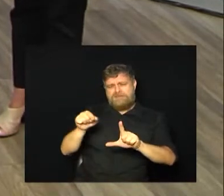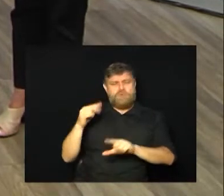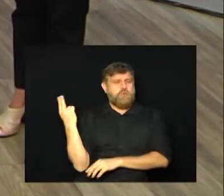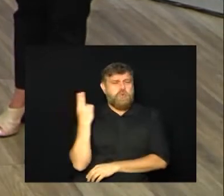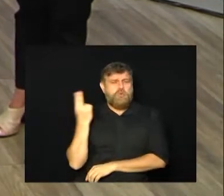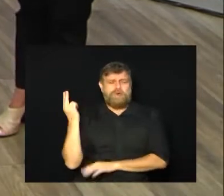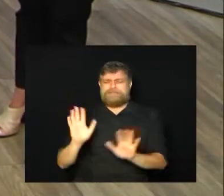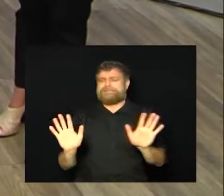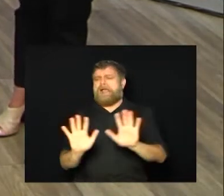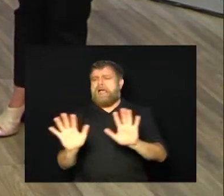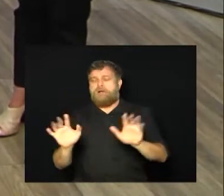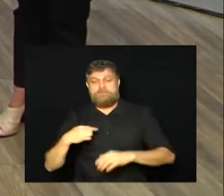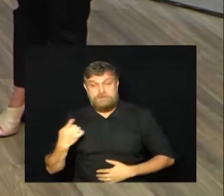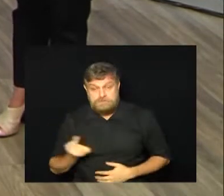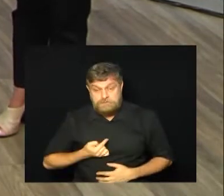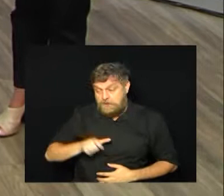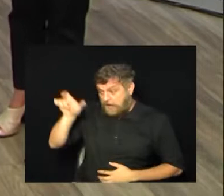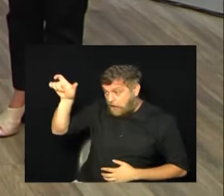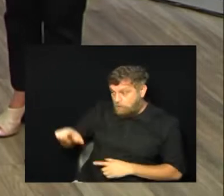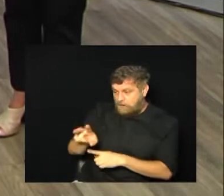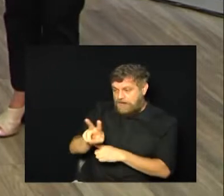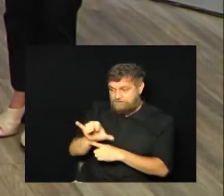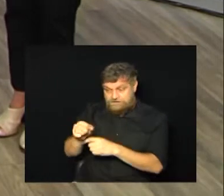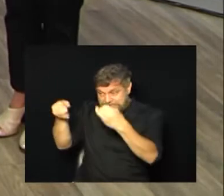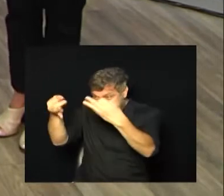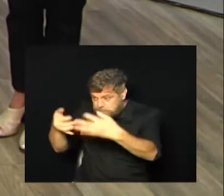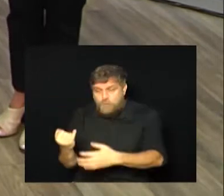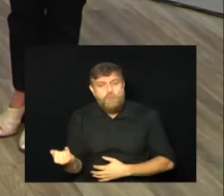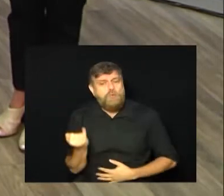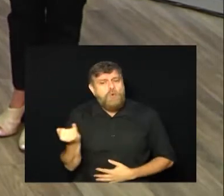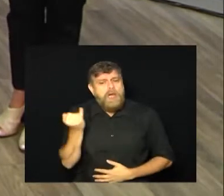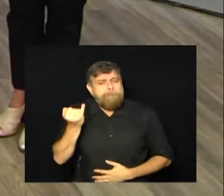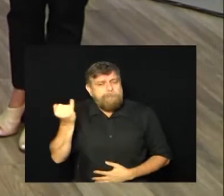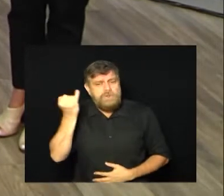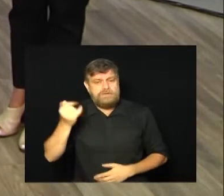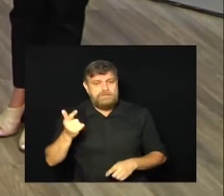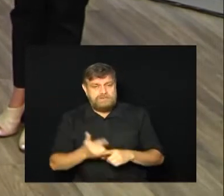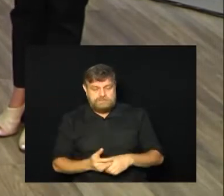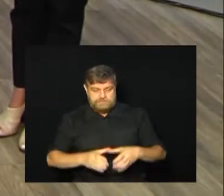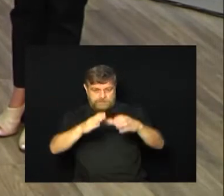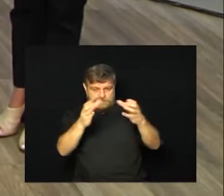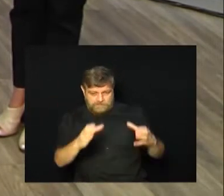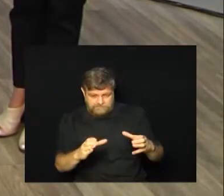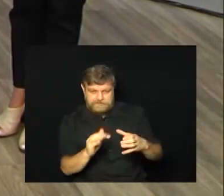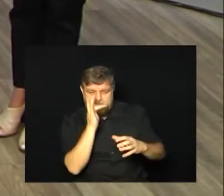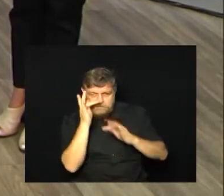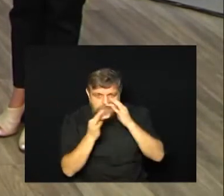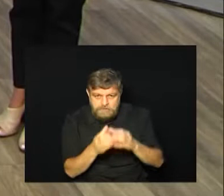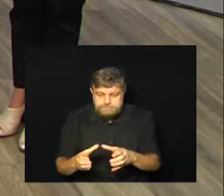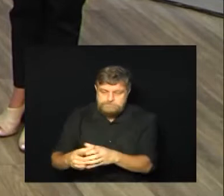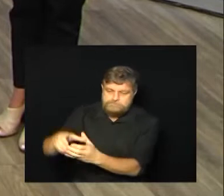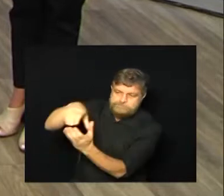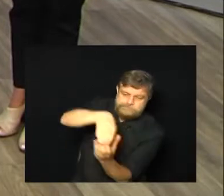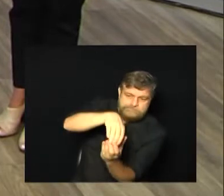nossa região. Então, isso que a Viviane Novaes citou é importantíssimo. Tem um vaso do lado de fora da sua casa,